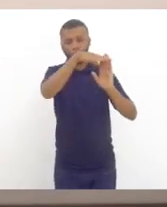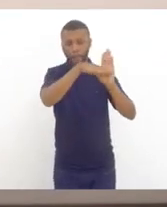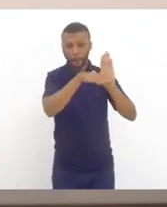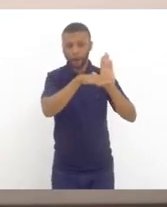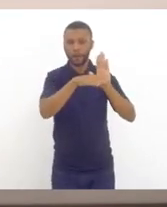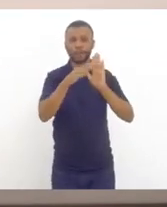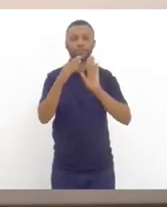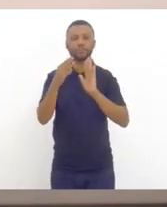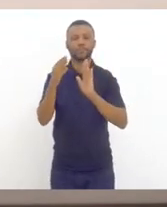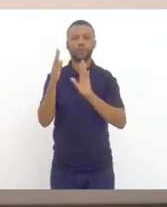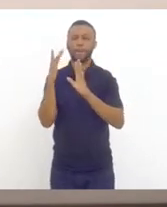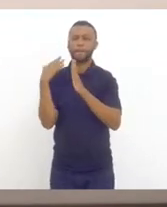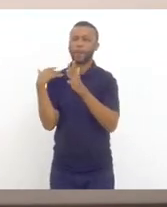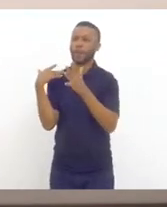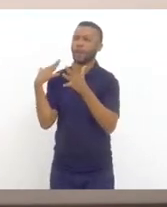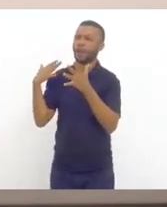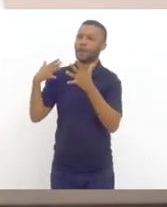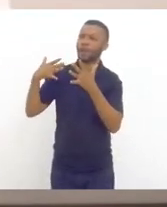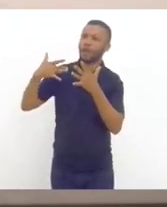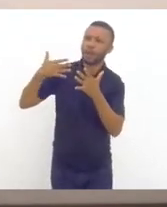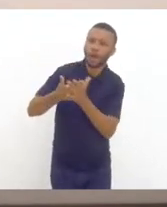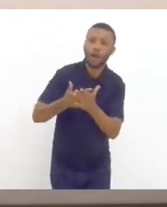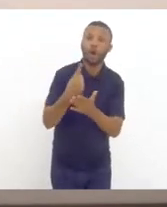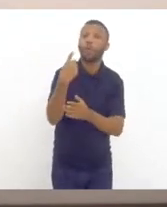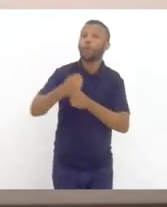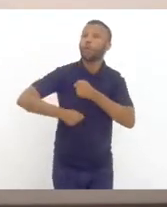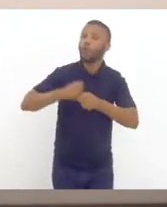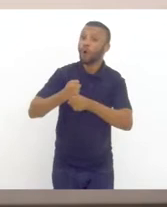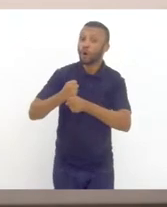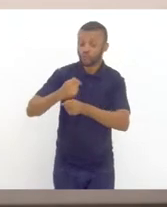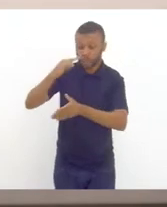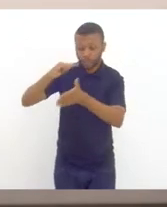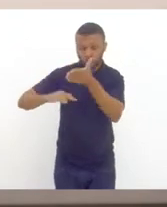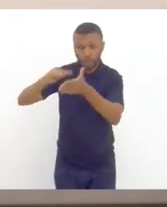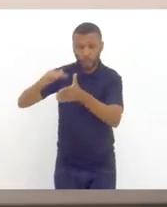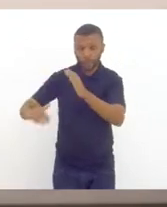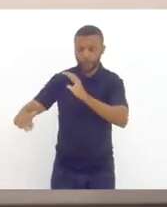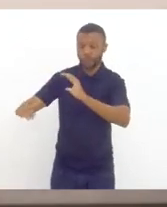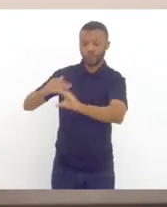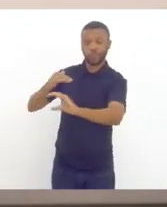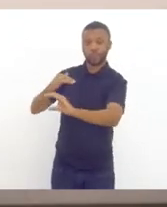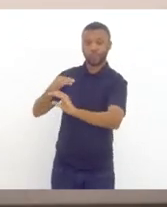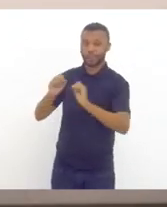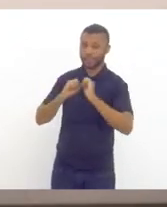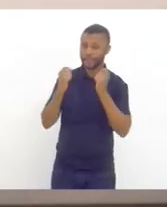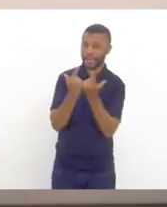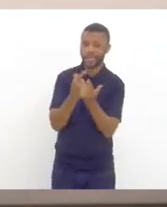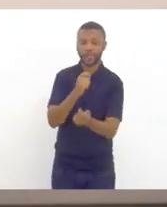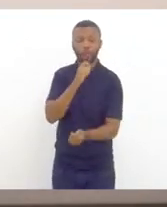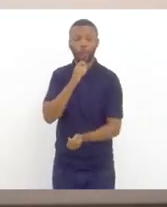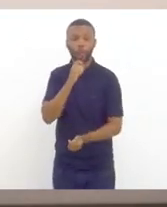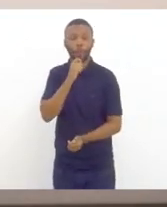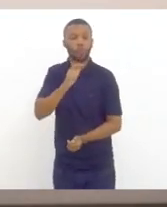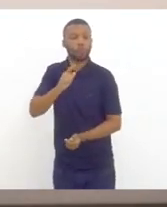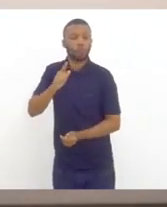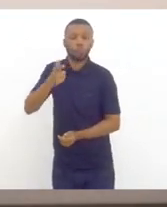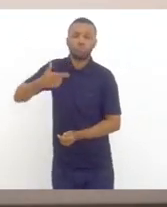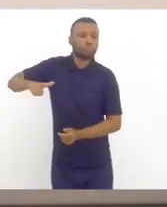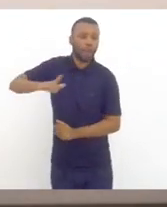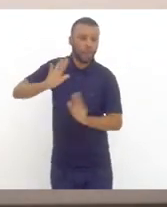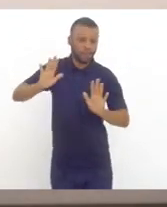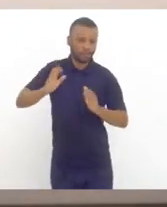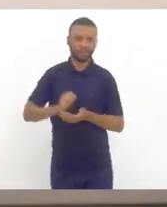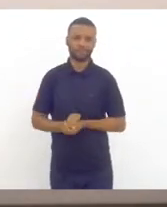ano, que não chegou na casa. O documento também foi disponibilizado. Quanto